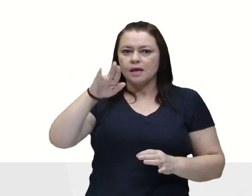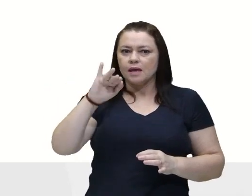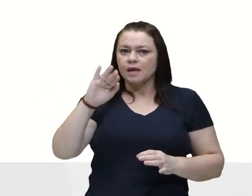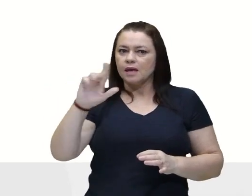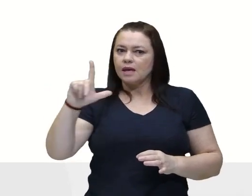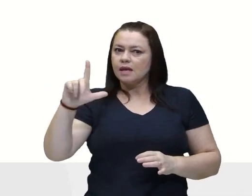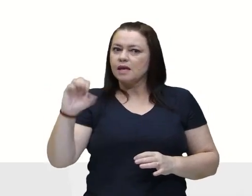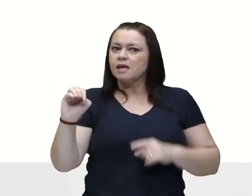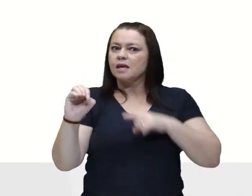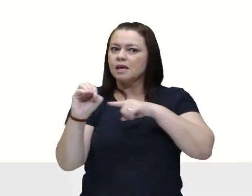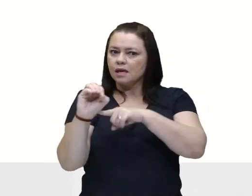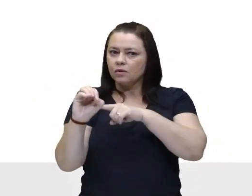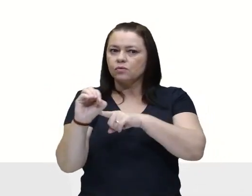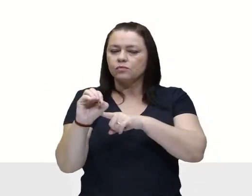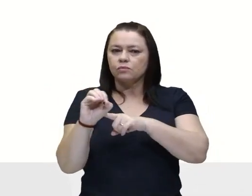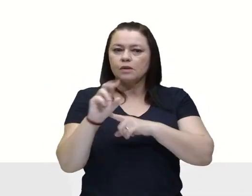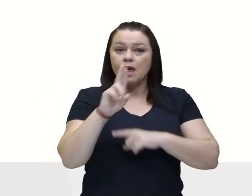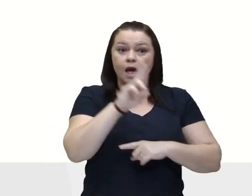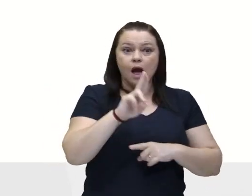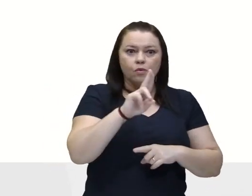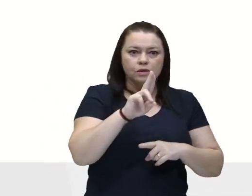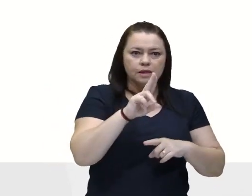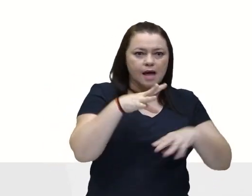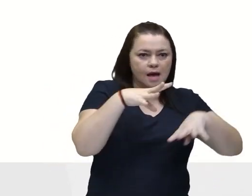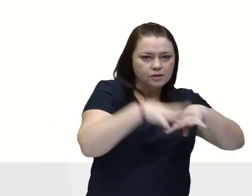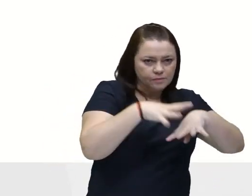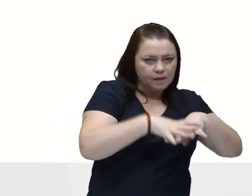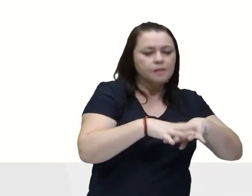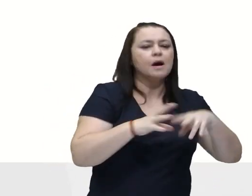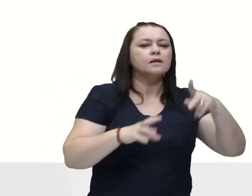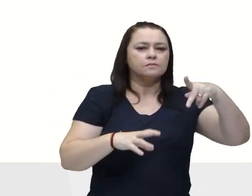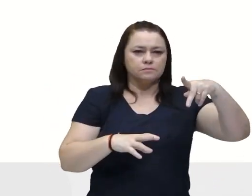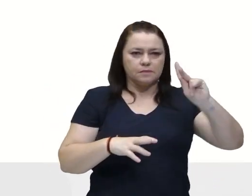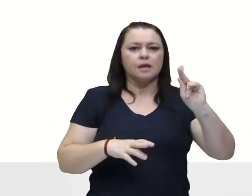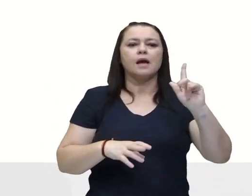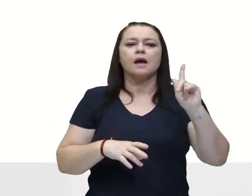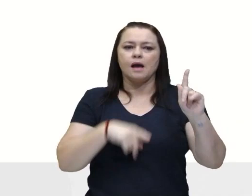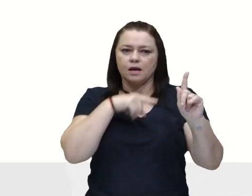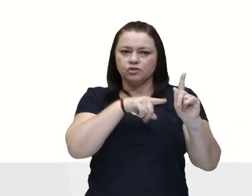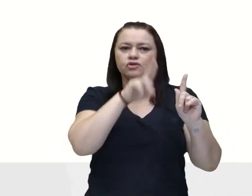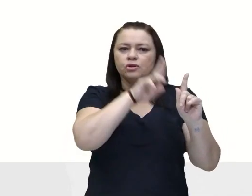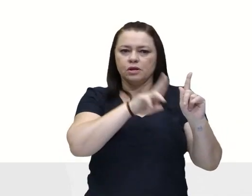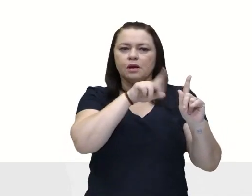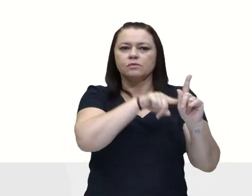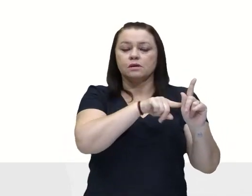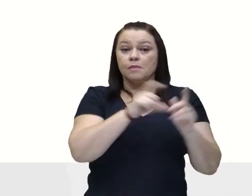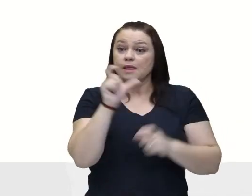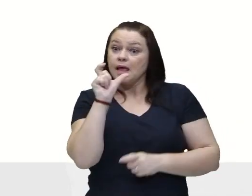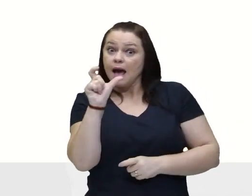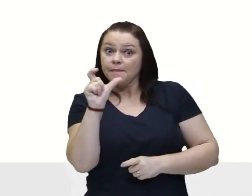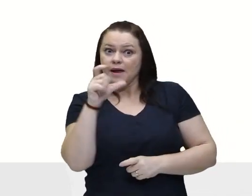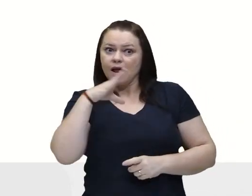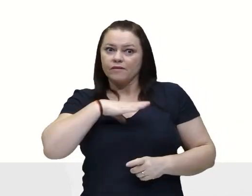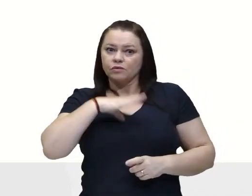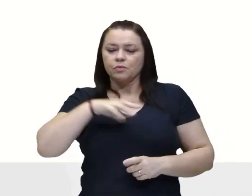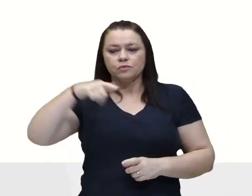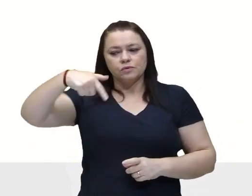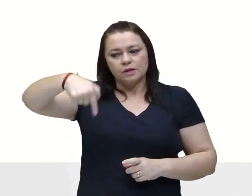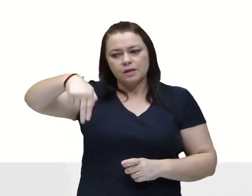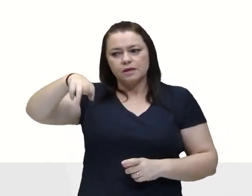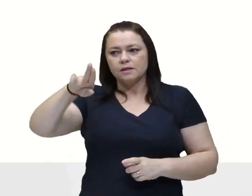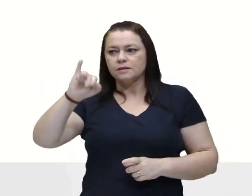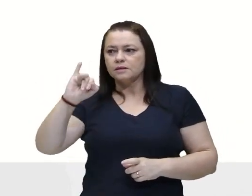unidade matemática é kg, porque é uma abreviação latina, mas a palavra é quilo. Então, você não pode